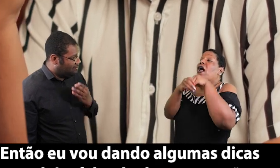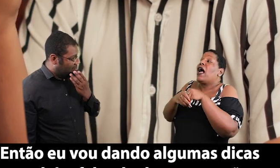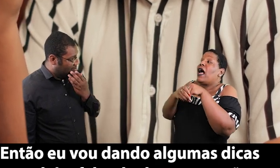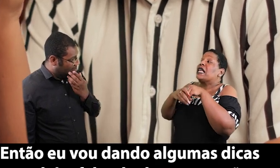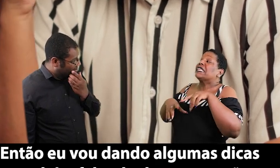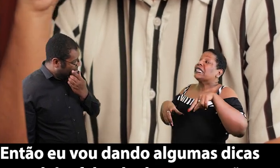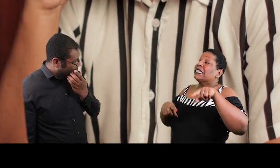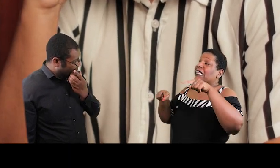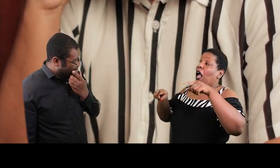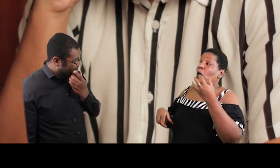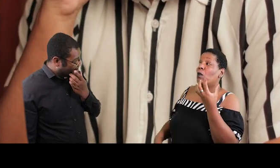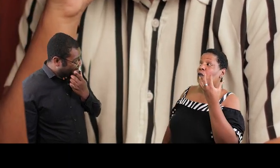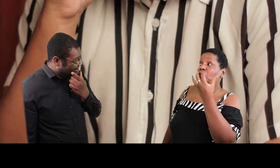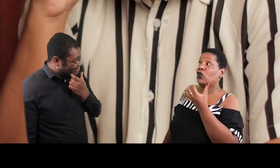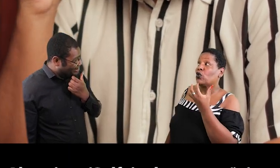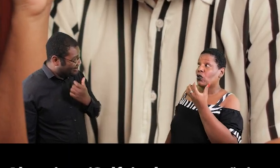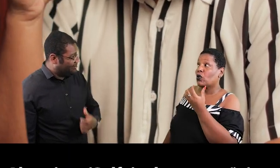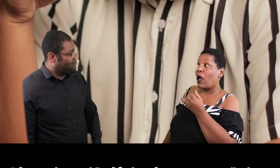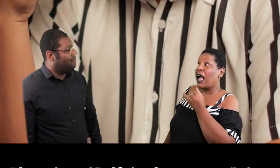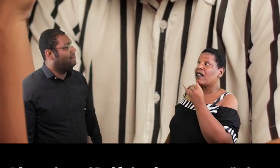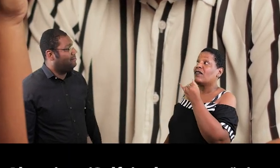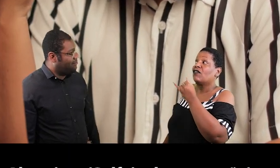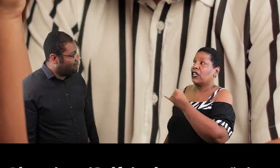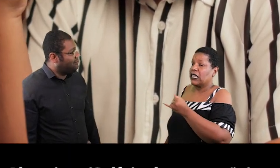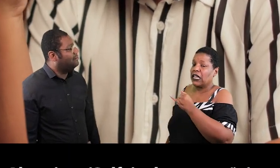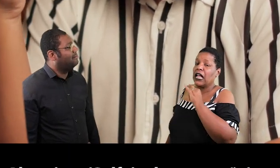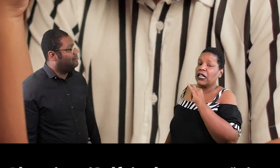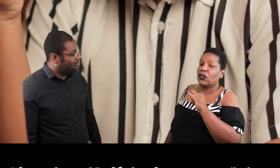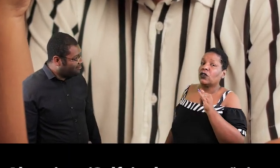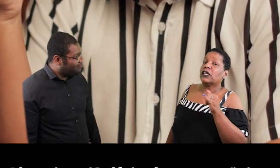das convenções. Vai ter